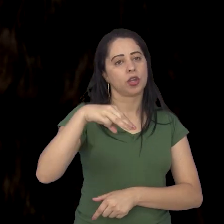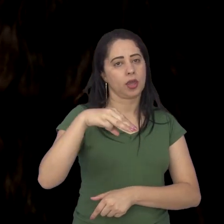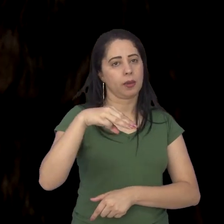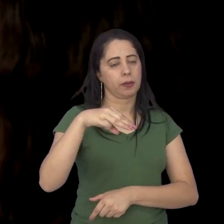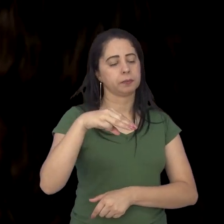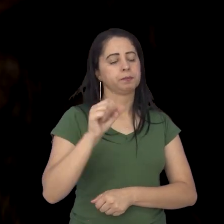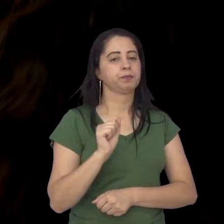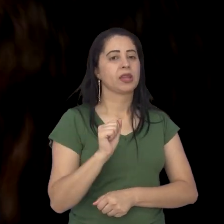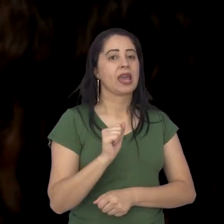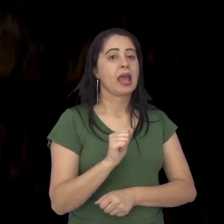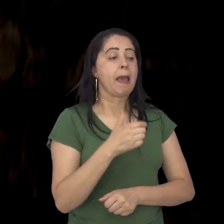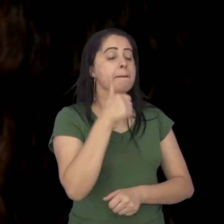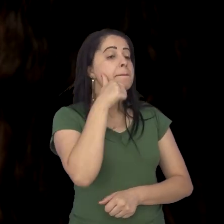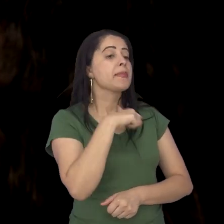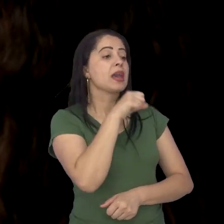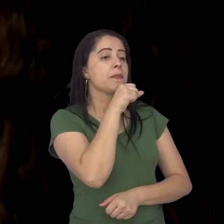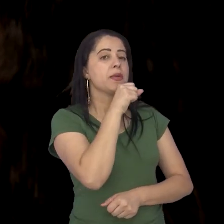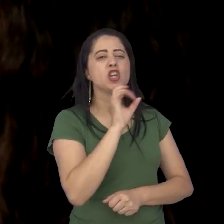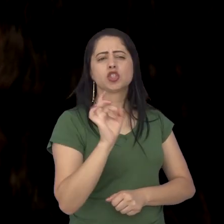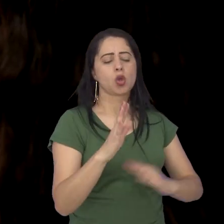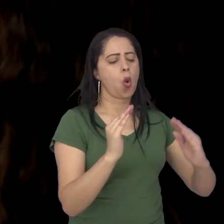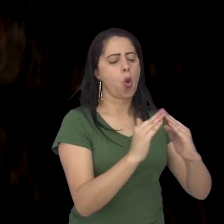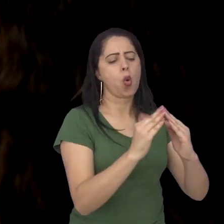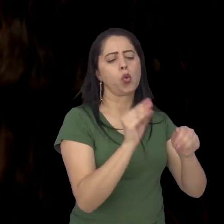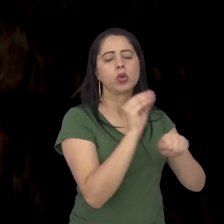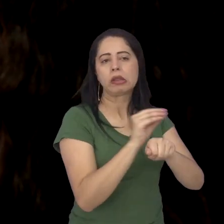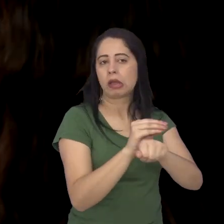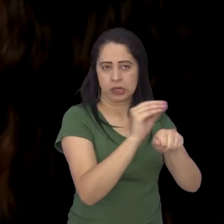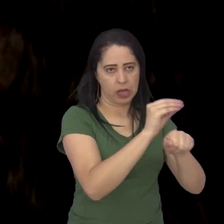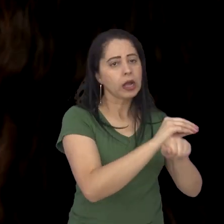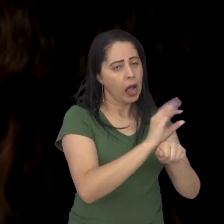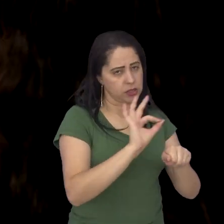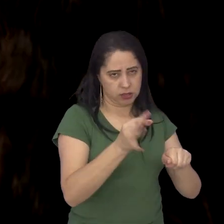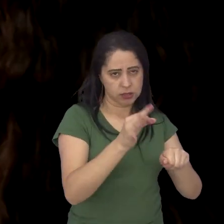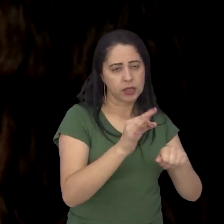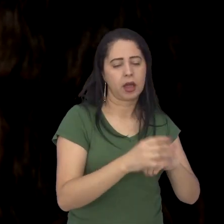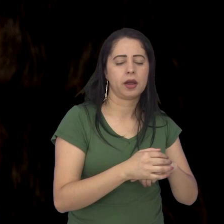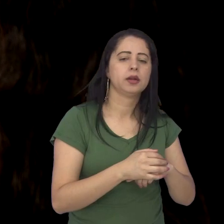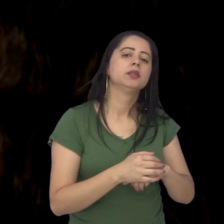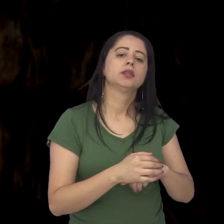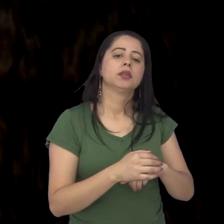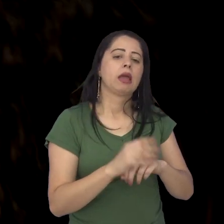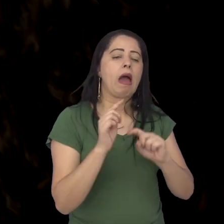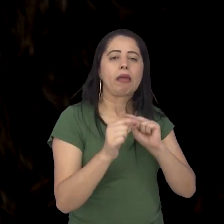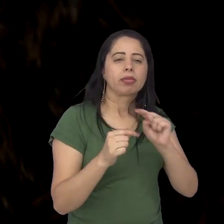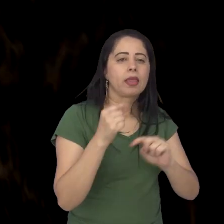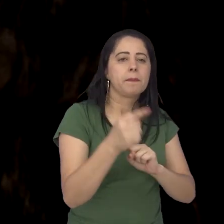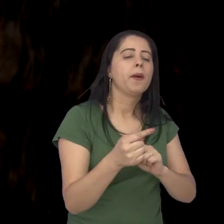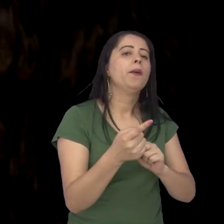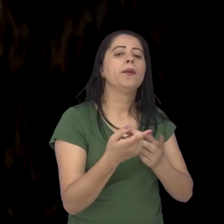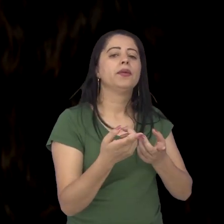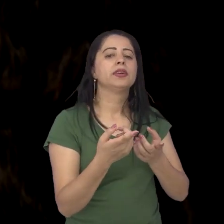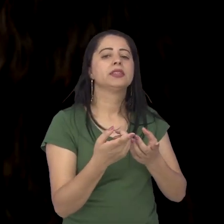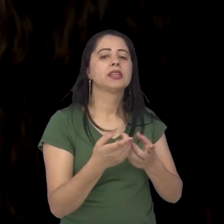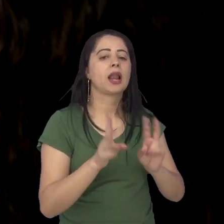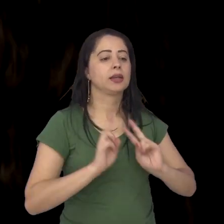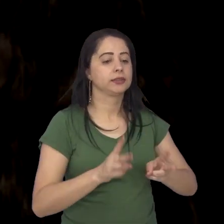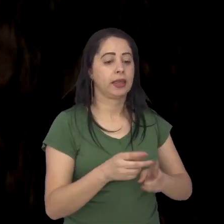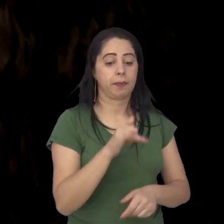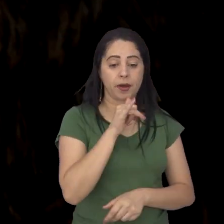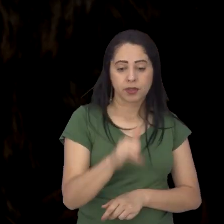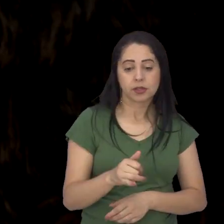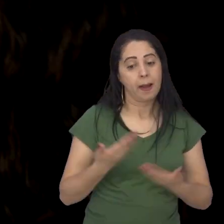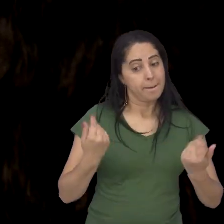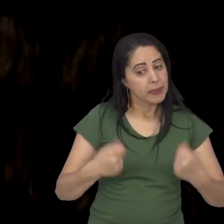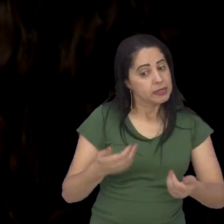né? Que ela tinha emprego em São Paulo, ela deixou de trabalhar e ficou em casa, cuidando da casa. E depois que a gente nasceu, ela sempre ficou